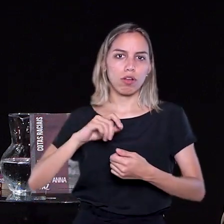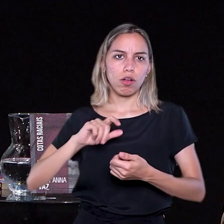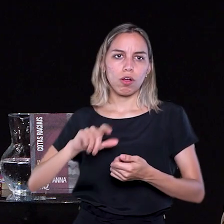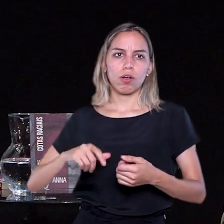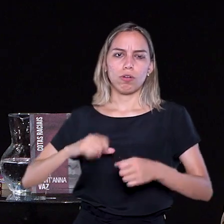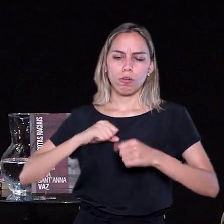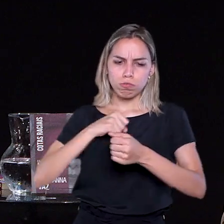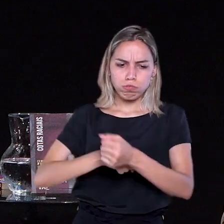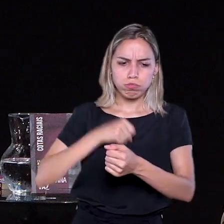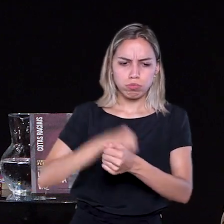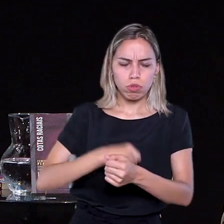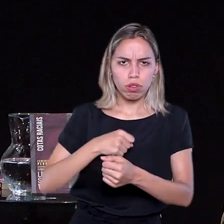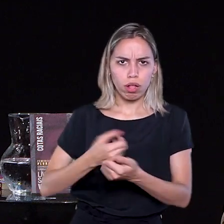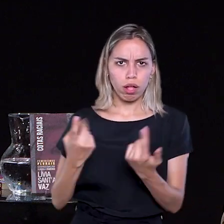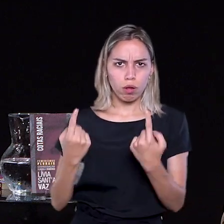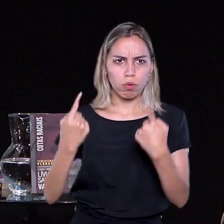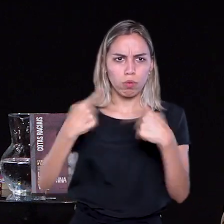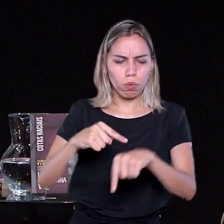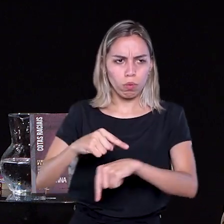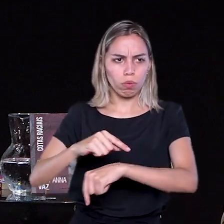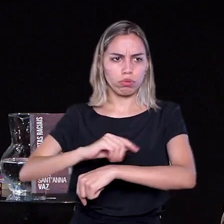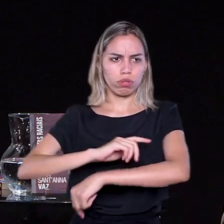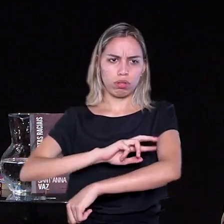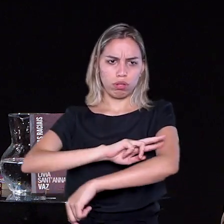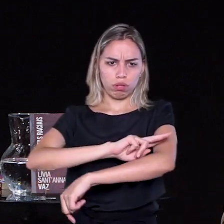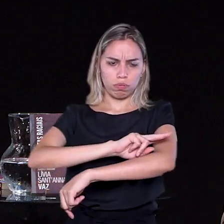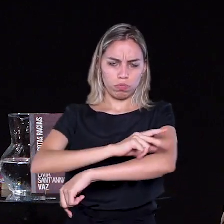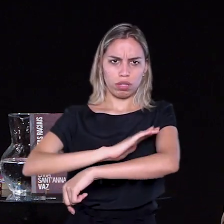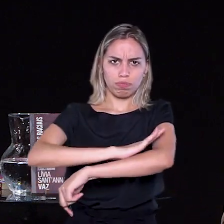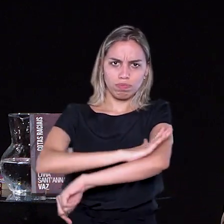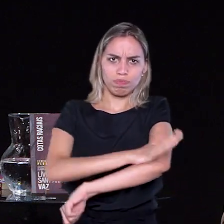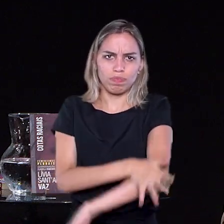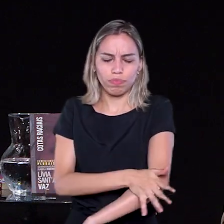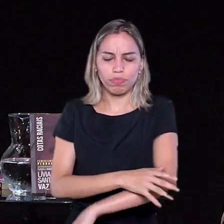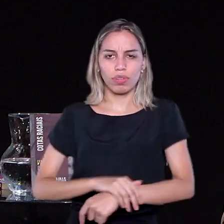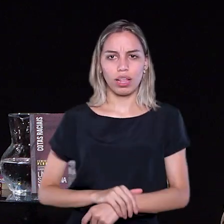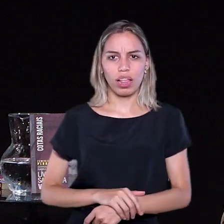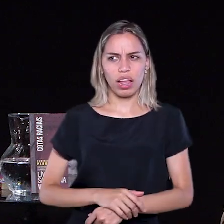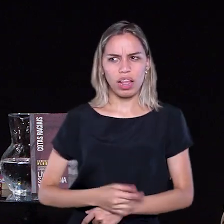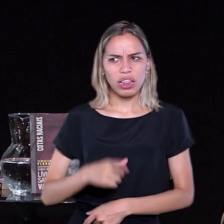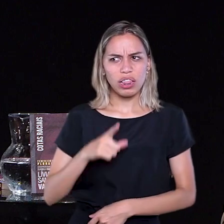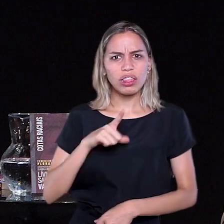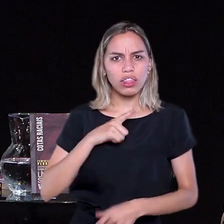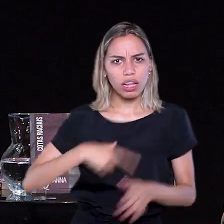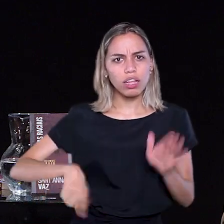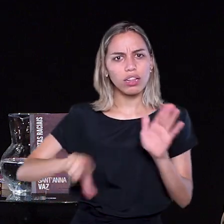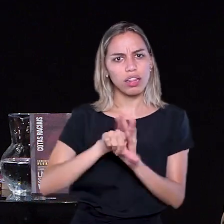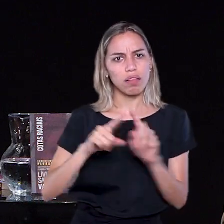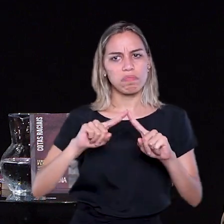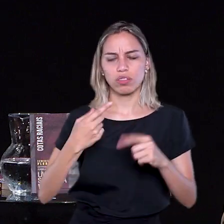país, por nossa liberdade, que foi prometida, mas nunca foi cumprida,